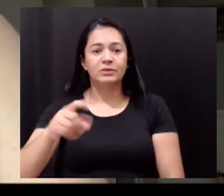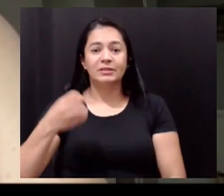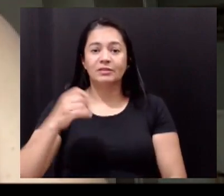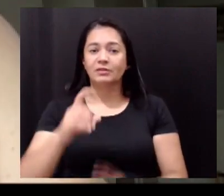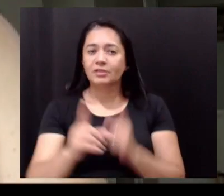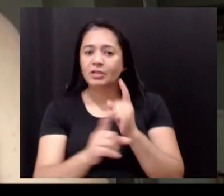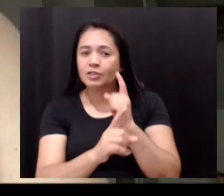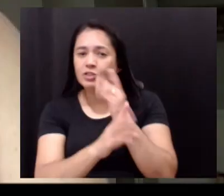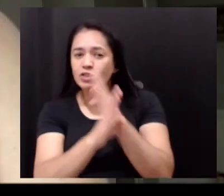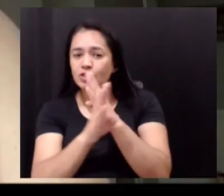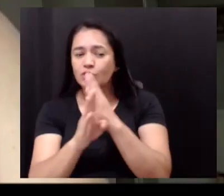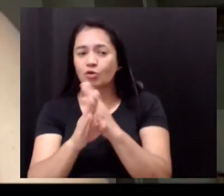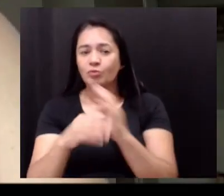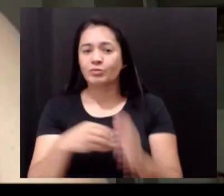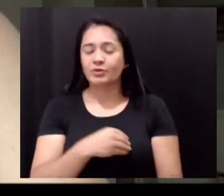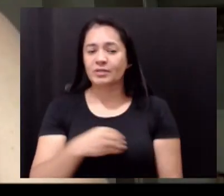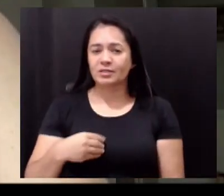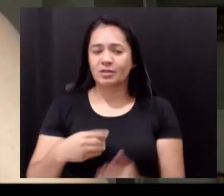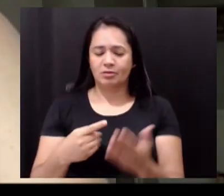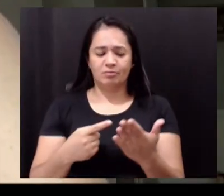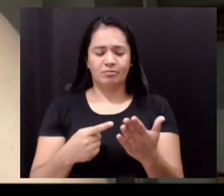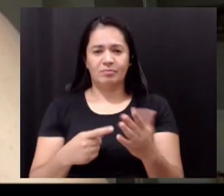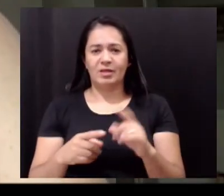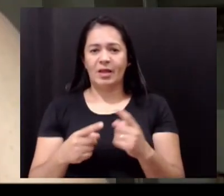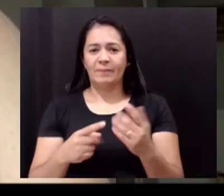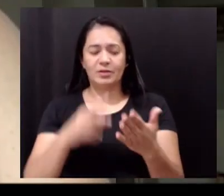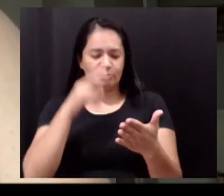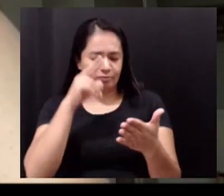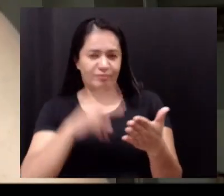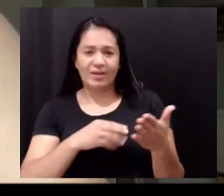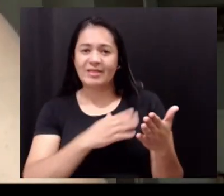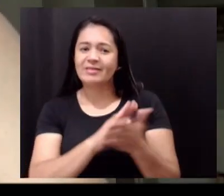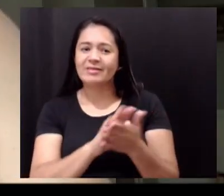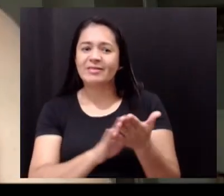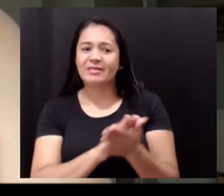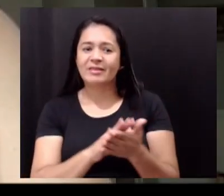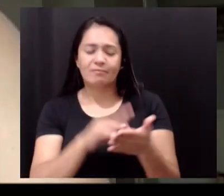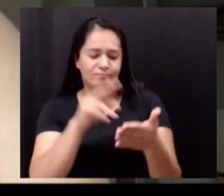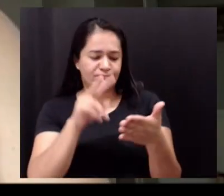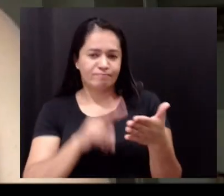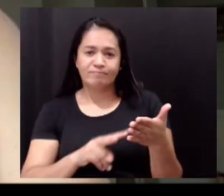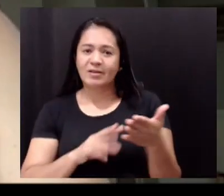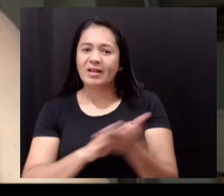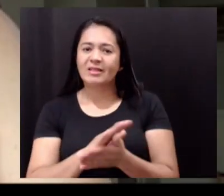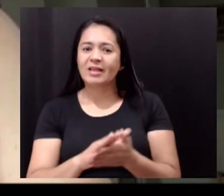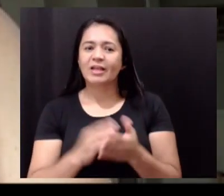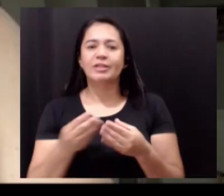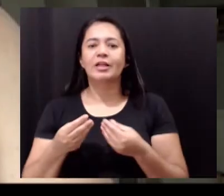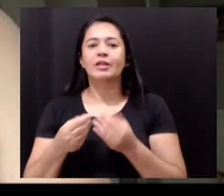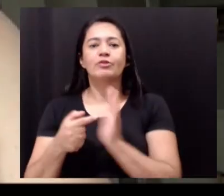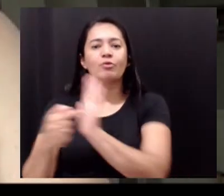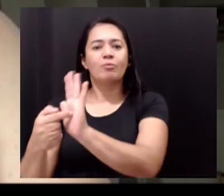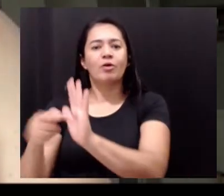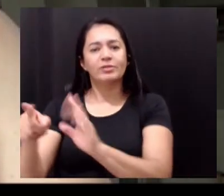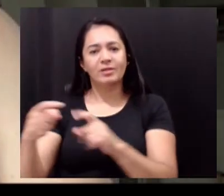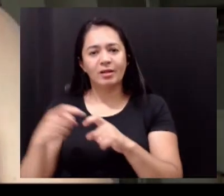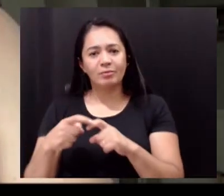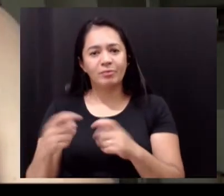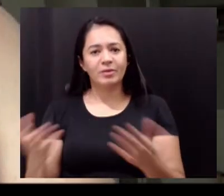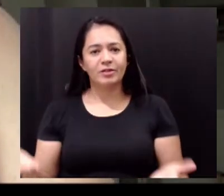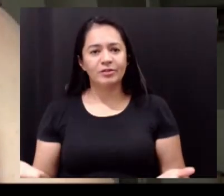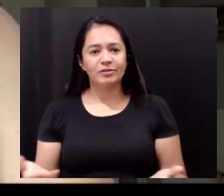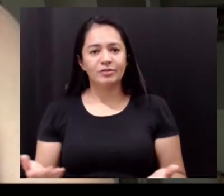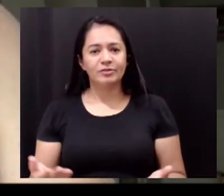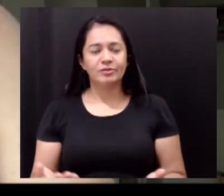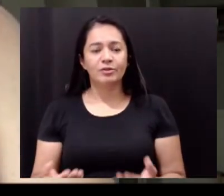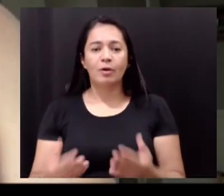às vezes as pessoas recebem o exame e não olham, né? Não checam, não vão lá no médico para conferir. Então, não deixe para depois o que pode ser